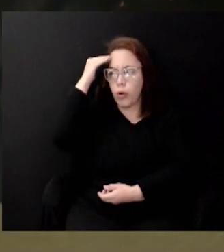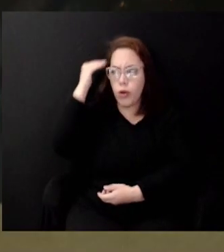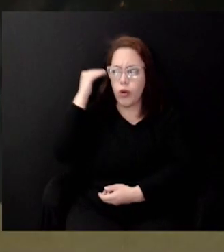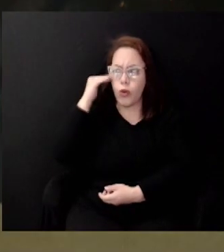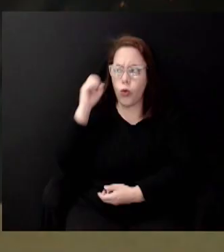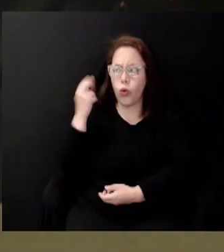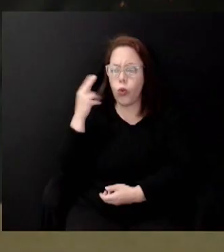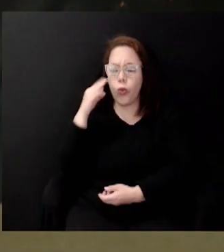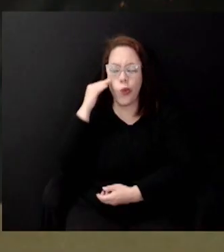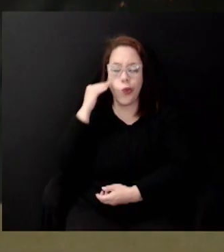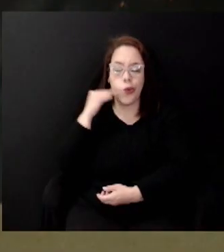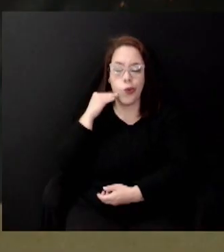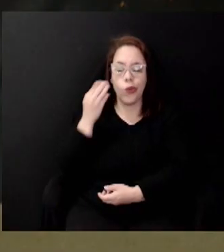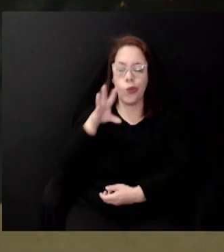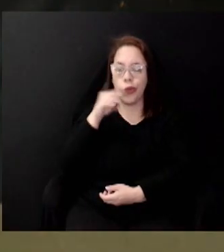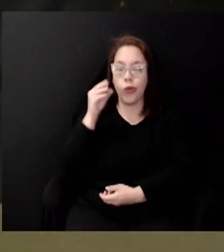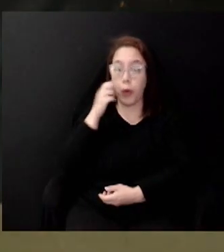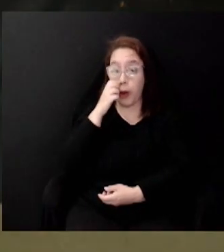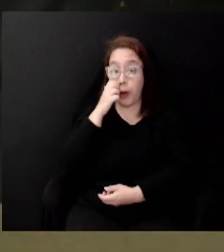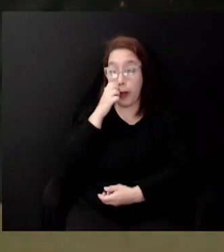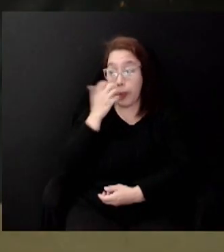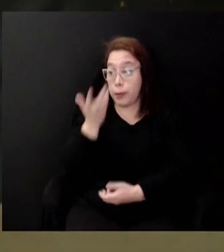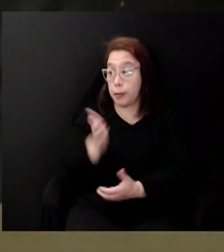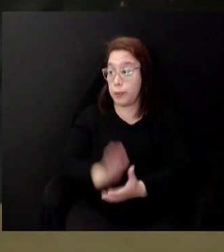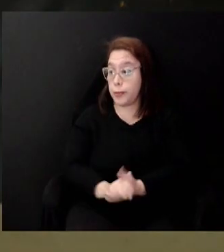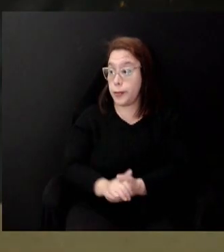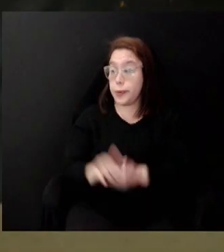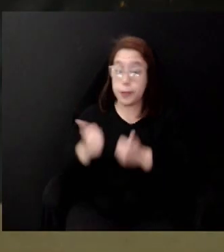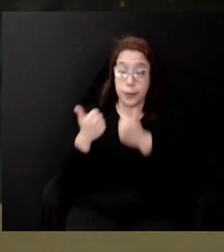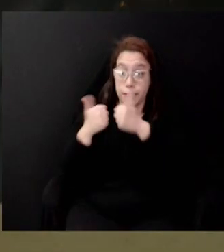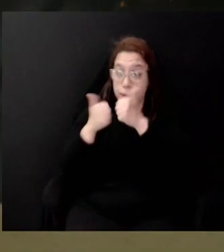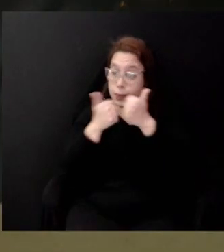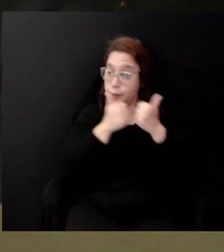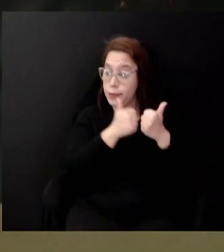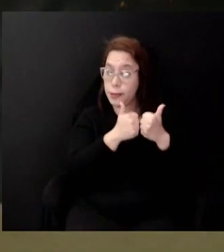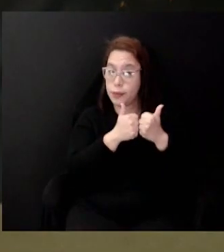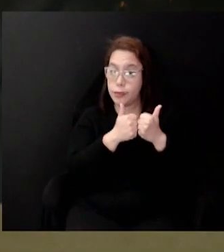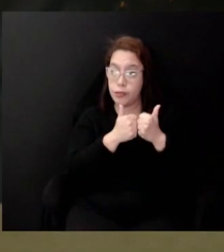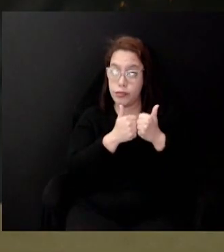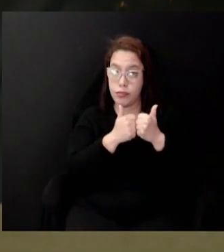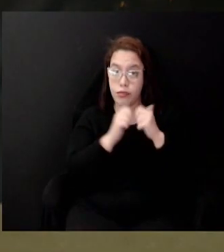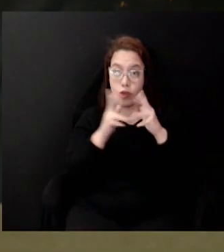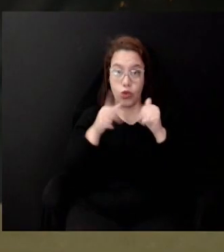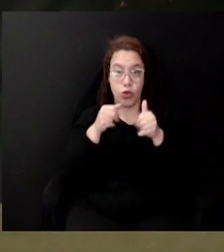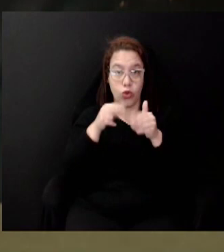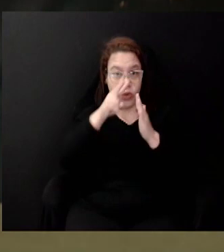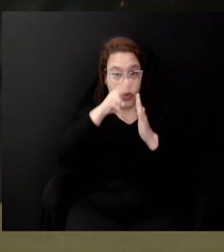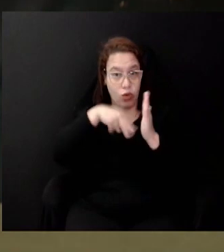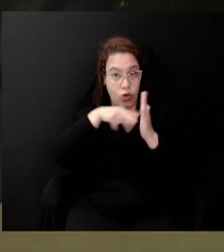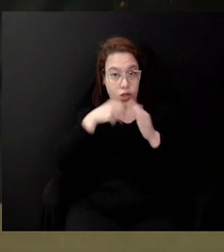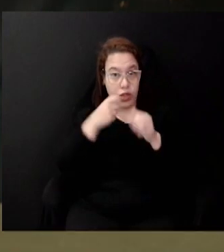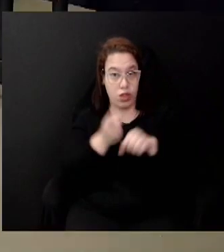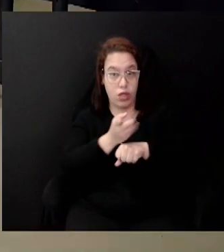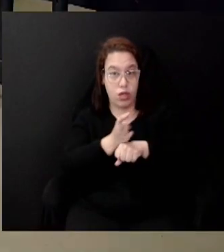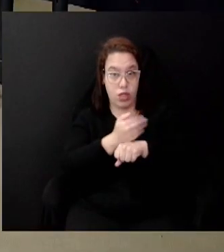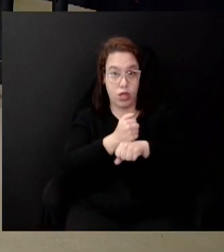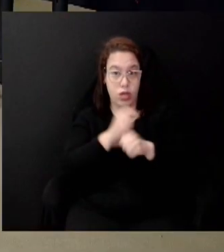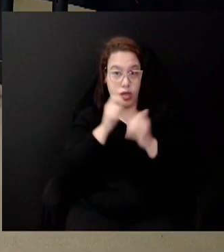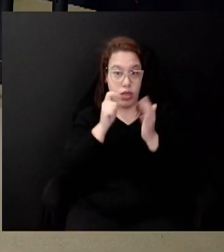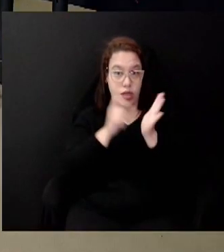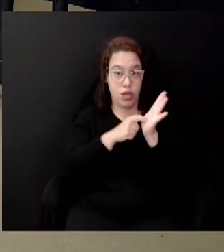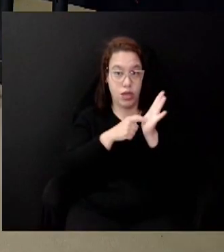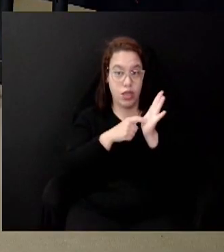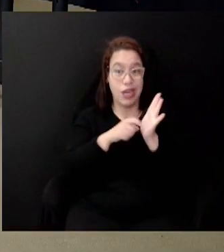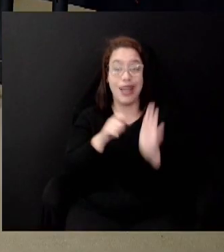adulto, né, Florença? Porque analisa, tá lá tudo para você ler antes de dar o clique. Quem lê? Quem